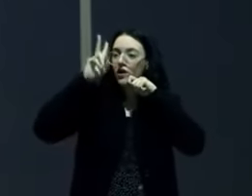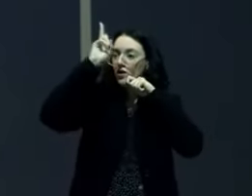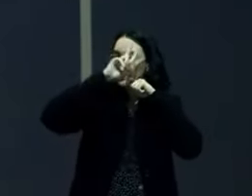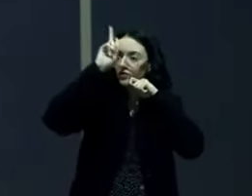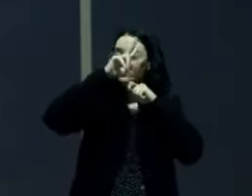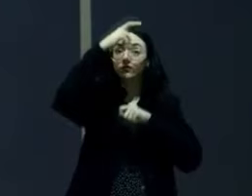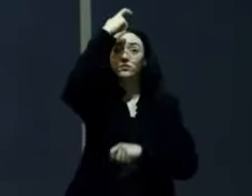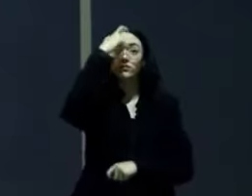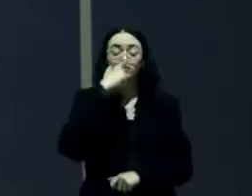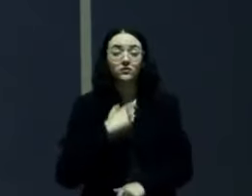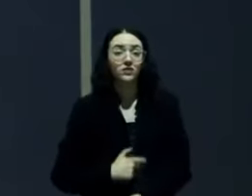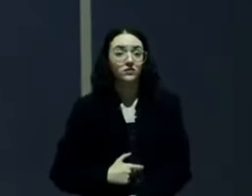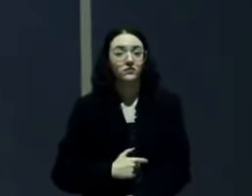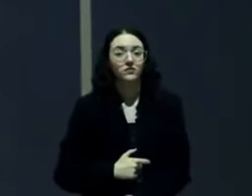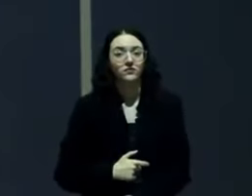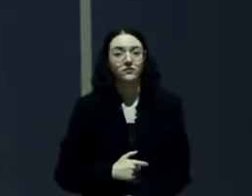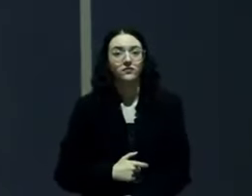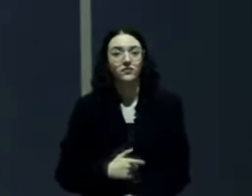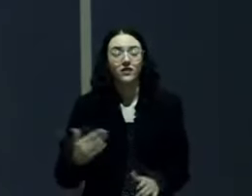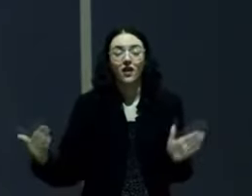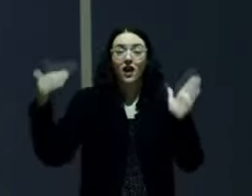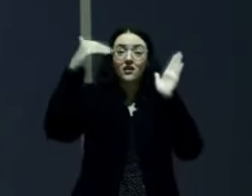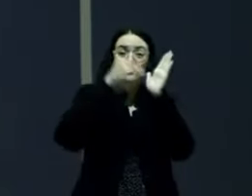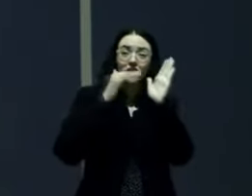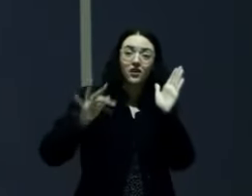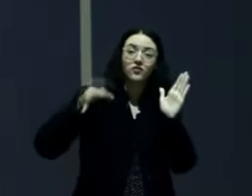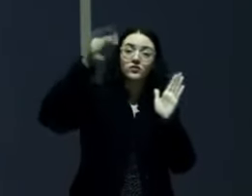mim. Então, até que ele venha,